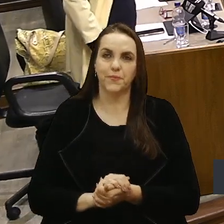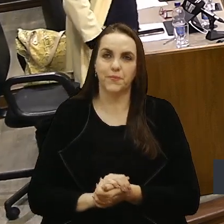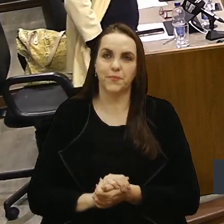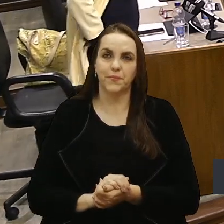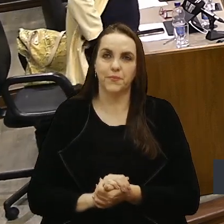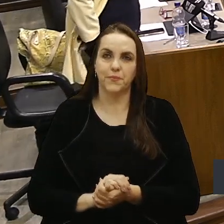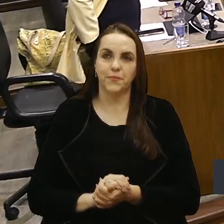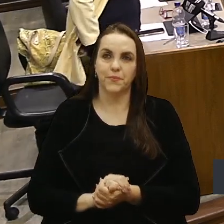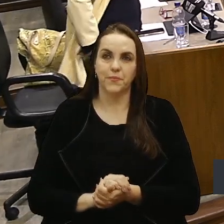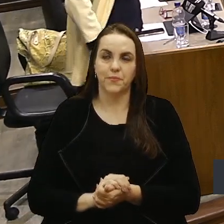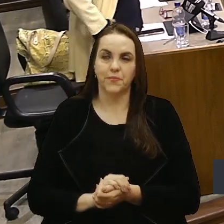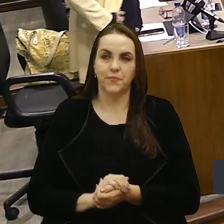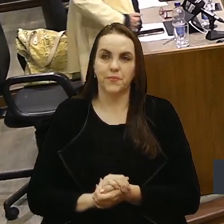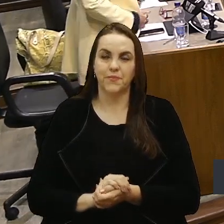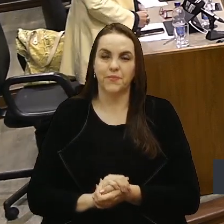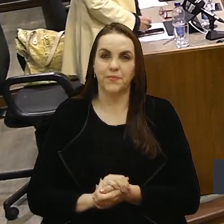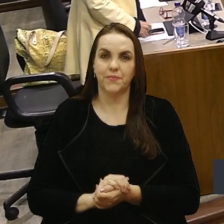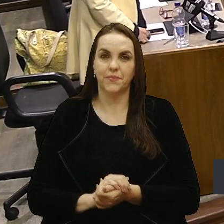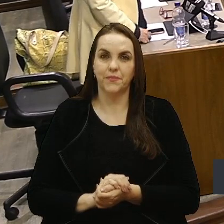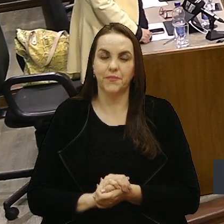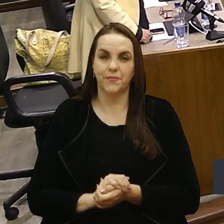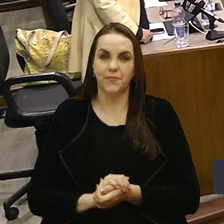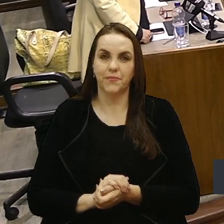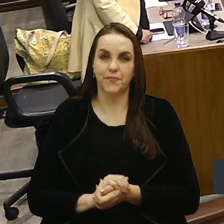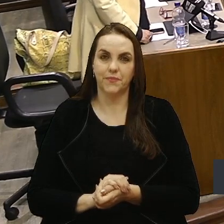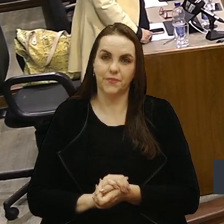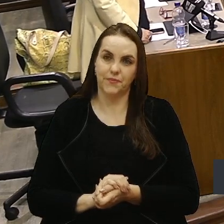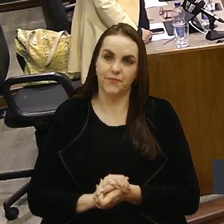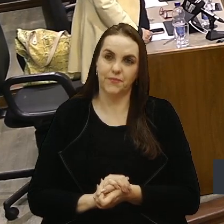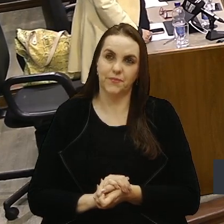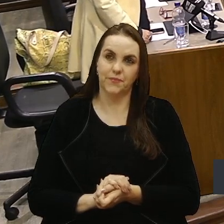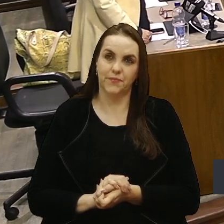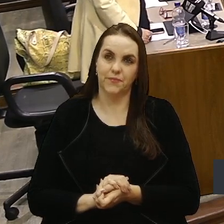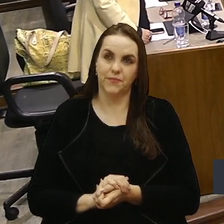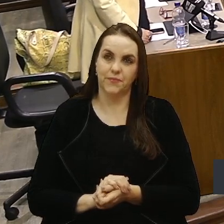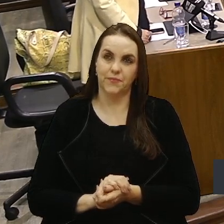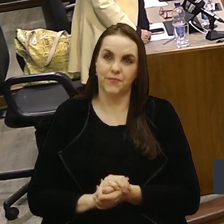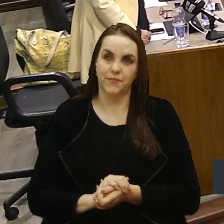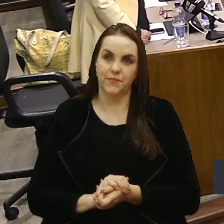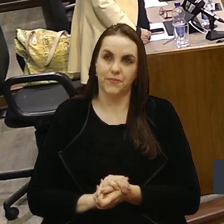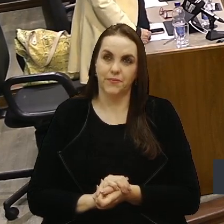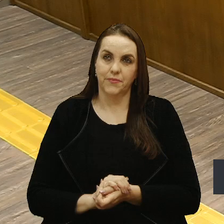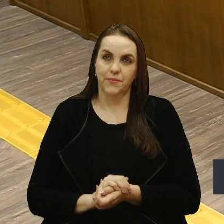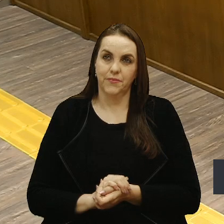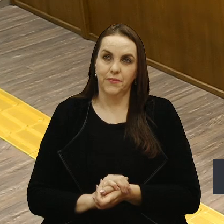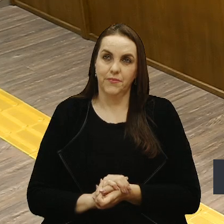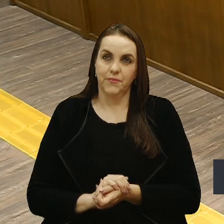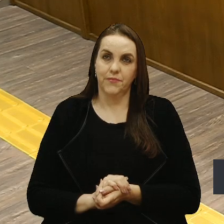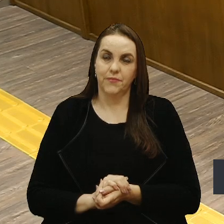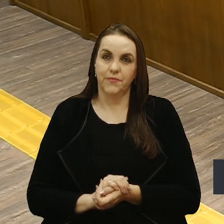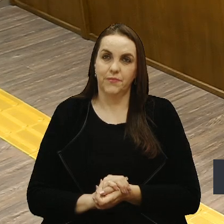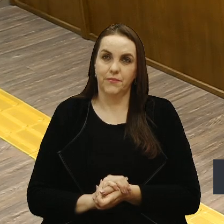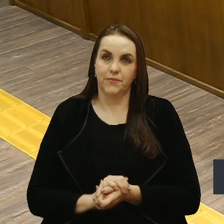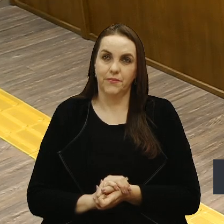Podem entregar agora, fiquem à vontade. Obrigado pela gentileza da visita. Nós que agradecemos o espaço.